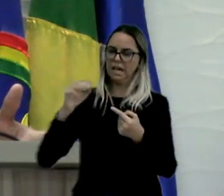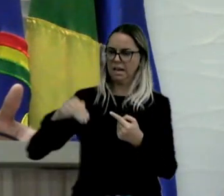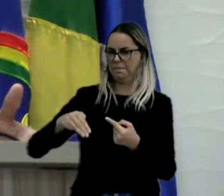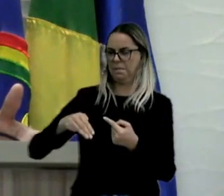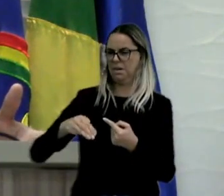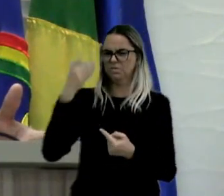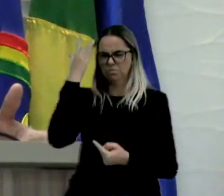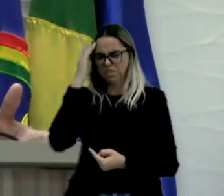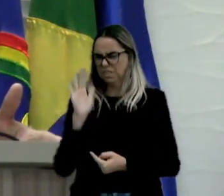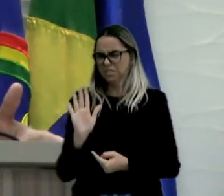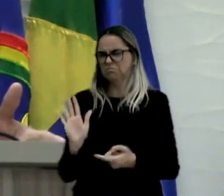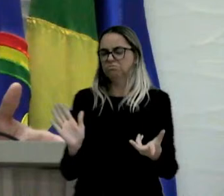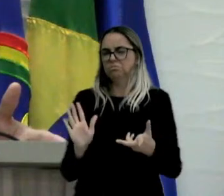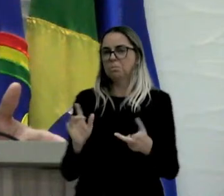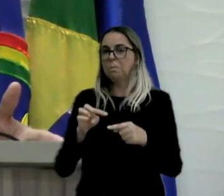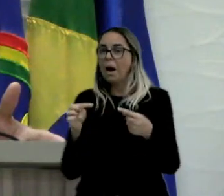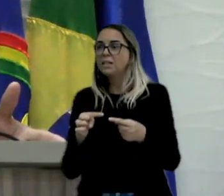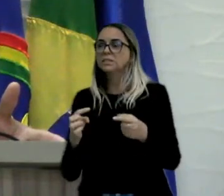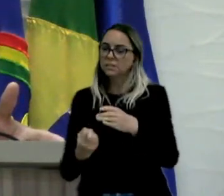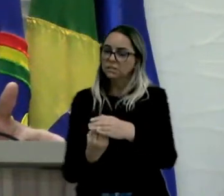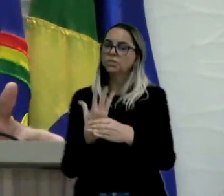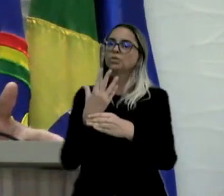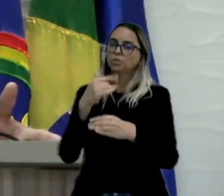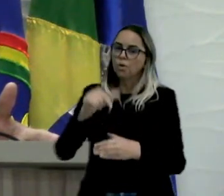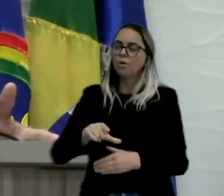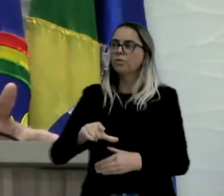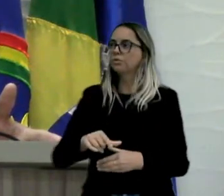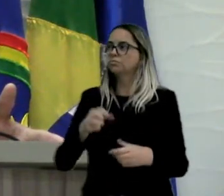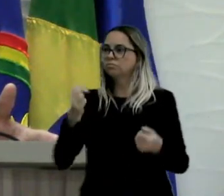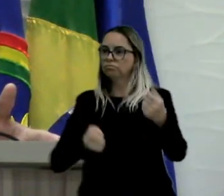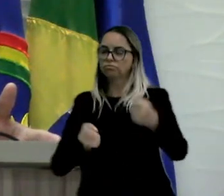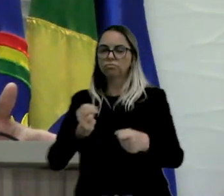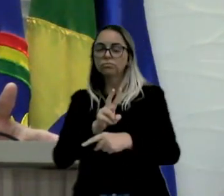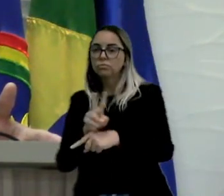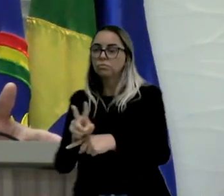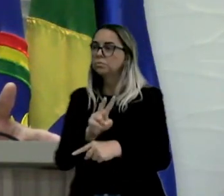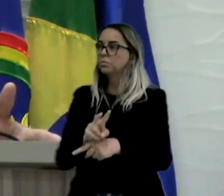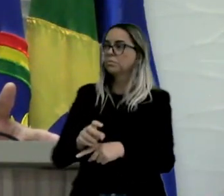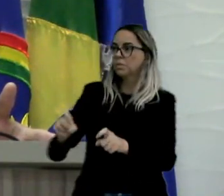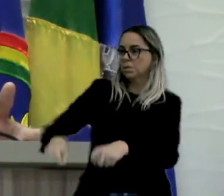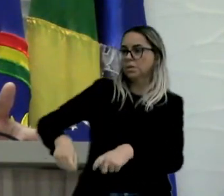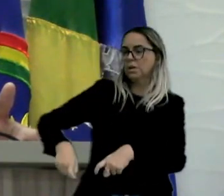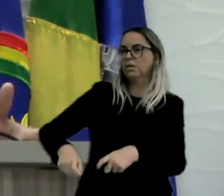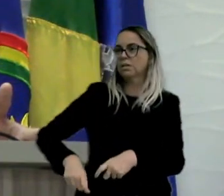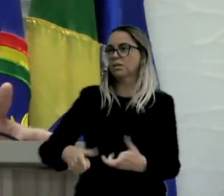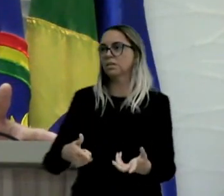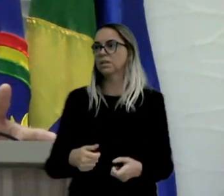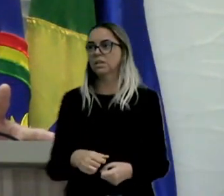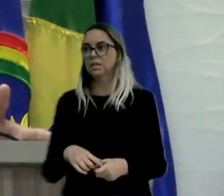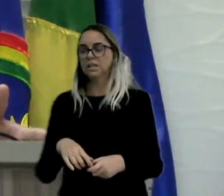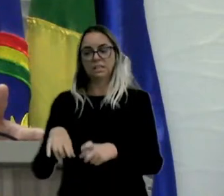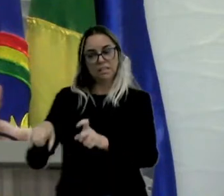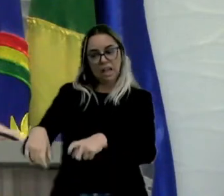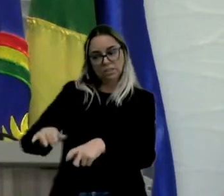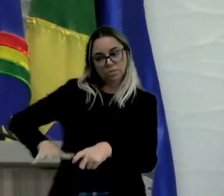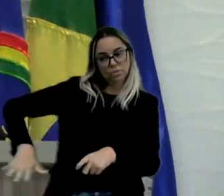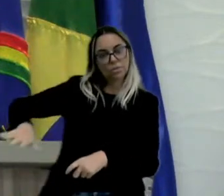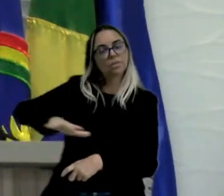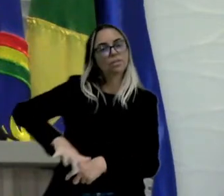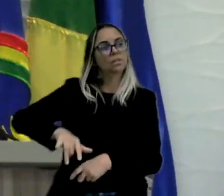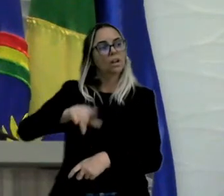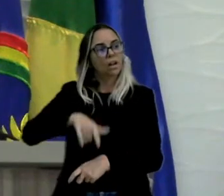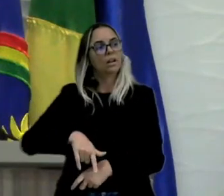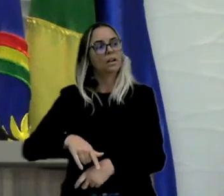setor mas pelo menos seja criado novamente a Patrulha Rural para que an no no na zona rural do nosso município e realmente